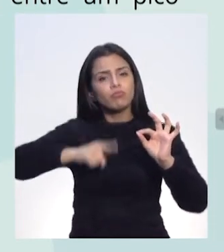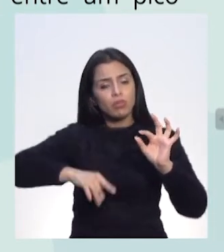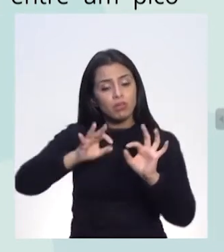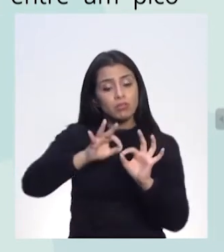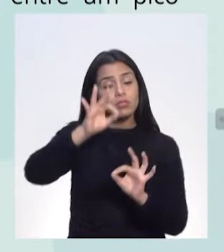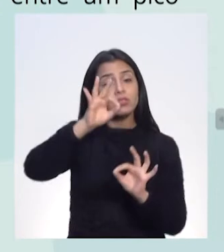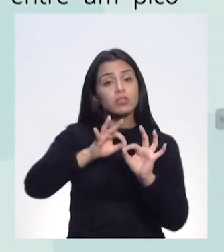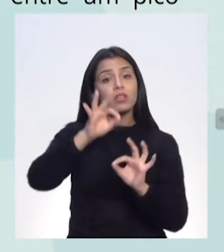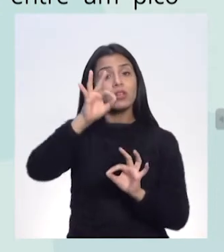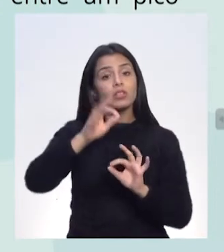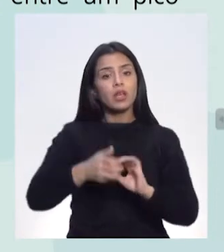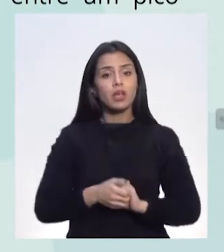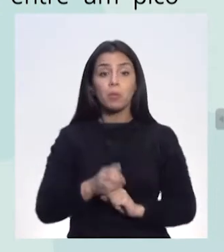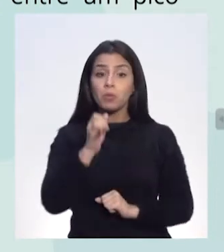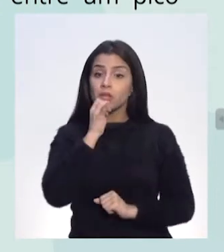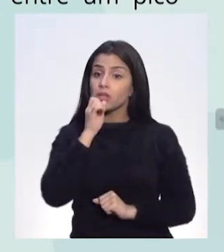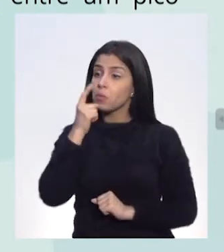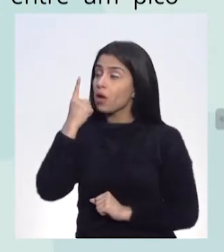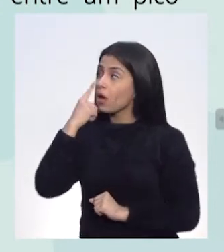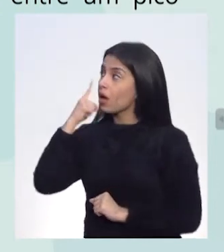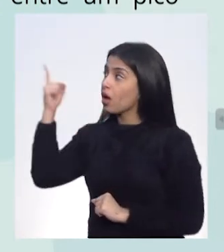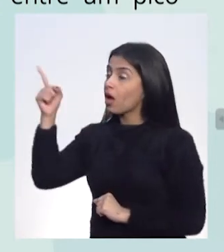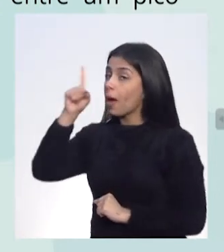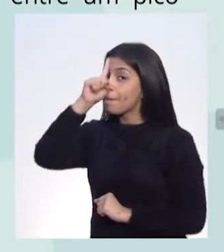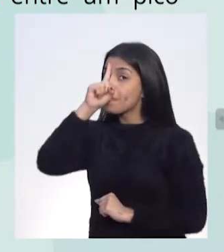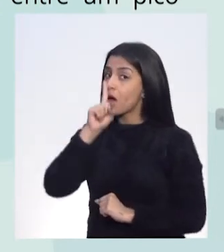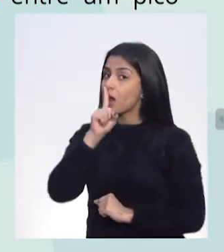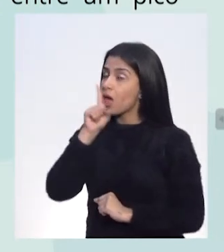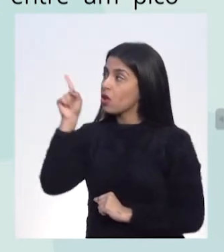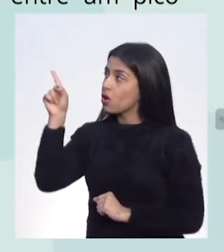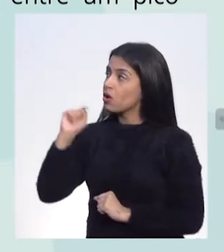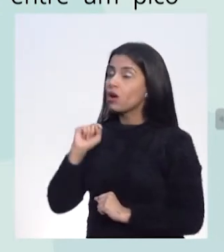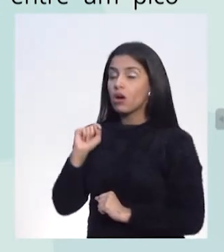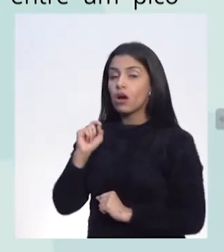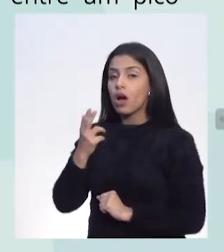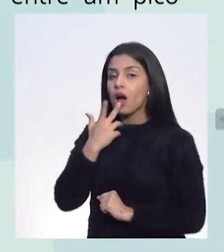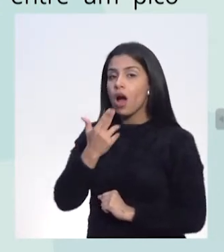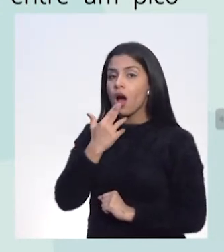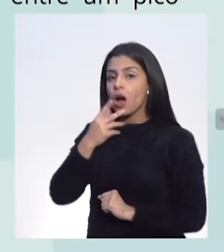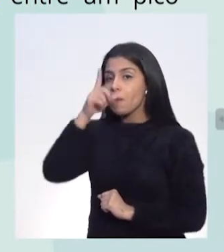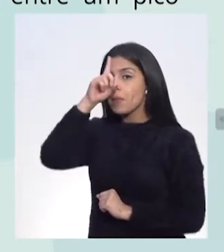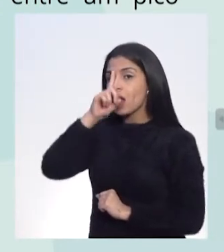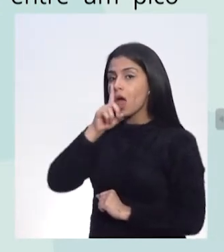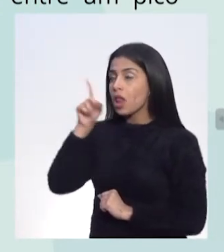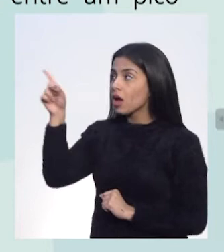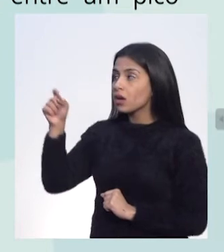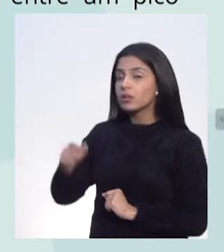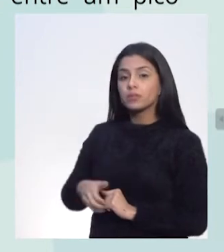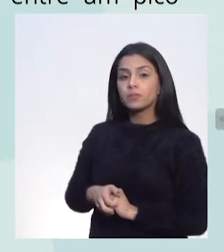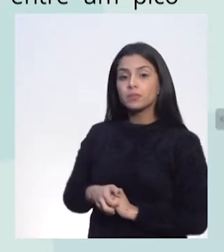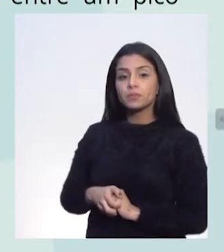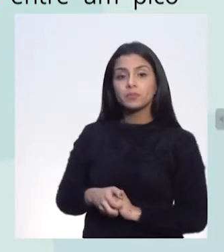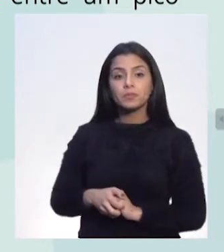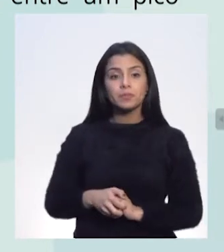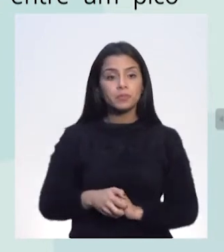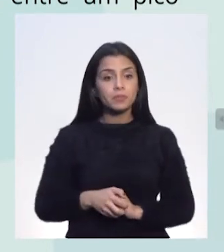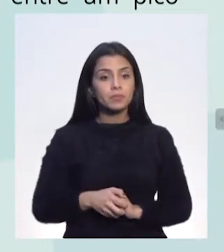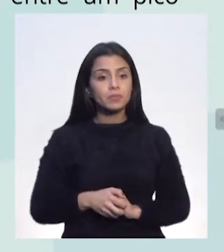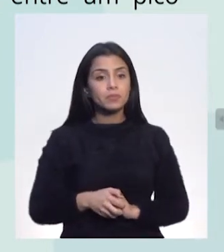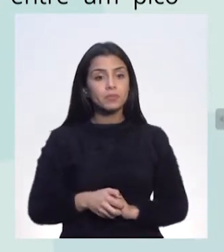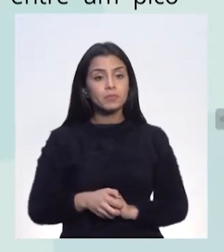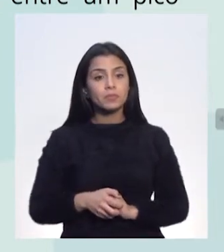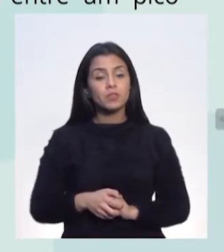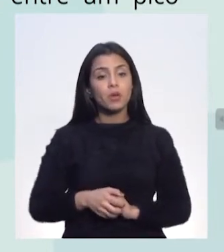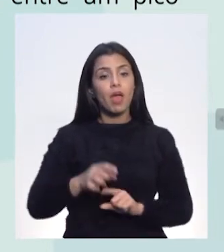Então, está em amarelo no desenho, mas eu também poderia falar que aqui, ó, é a amplitude. É